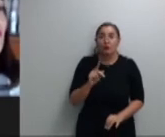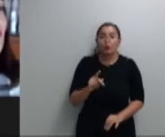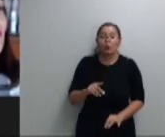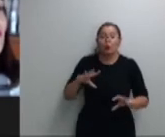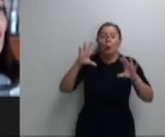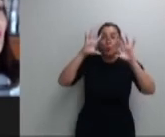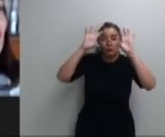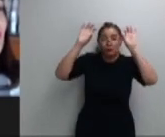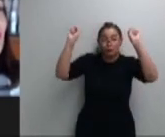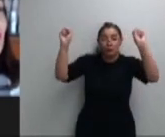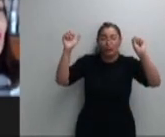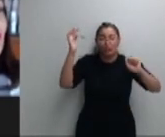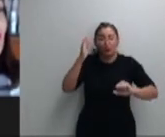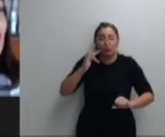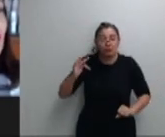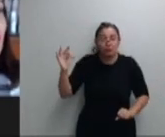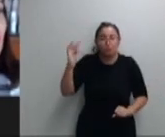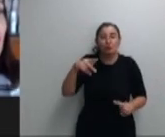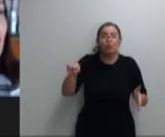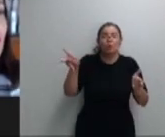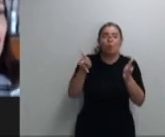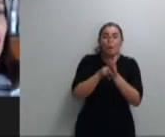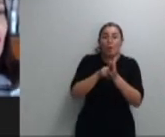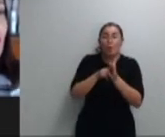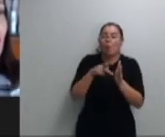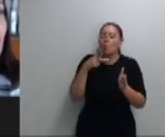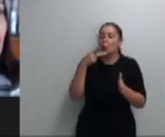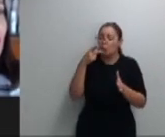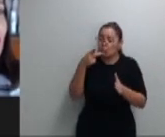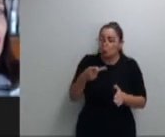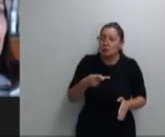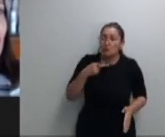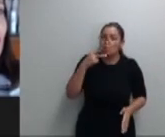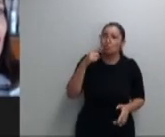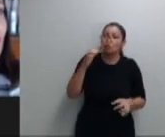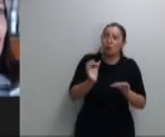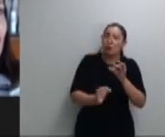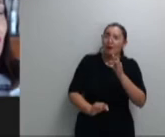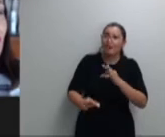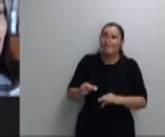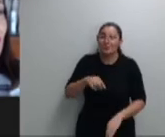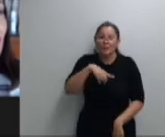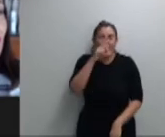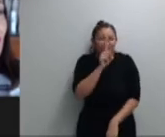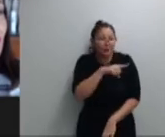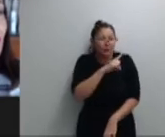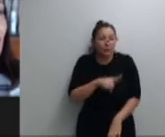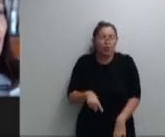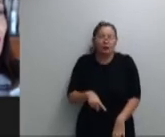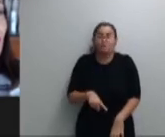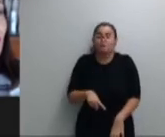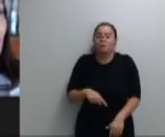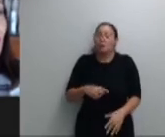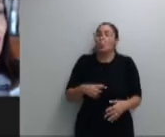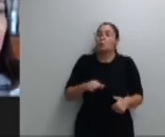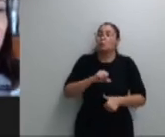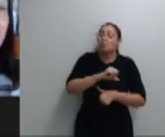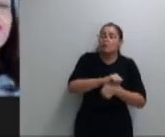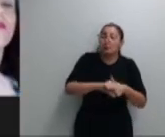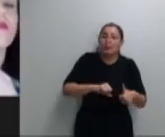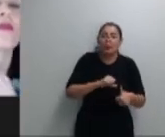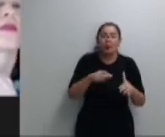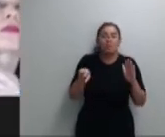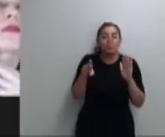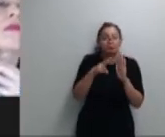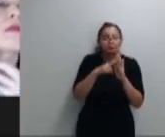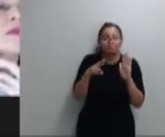Tribunal Federal e o próprio Conselho Nacional de Justiça eles modularam o uso dessa resolução eles disseram olha a gente